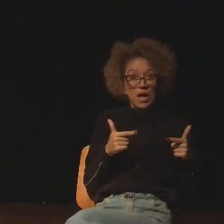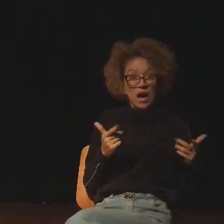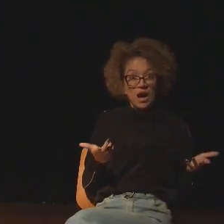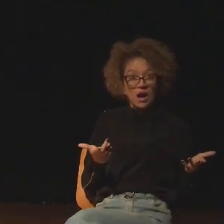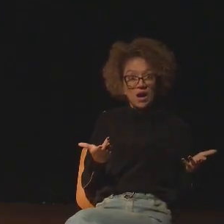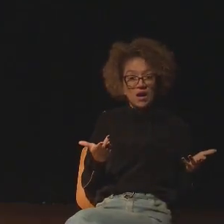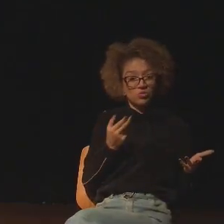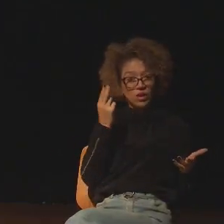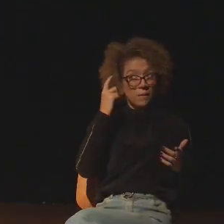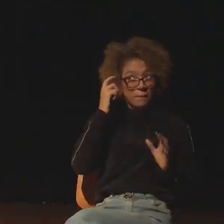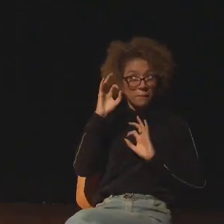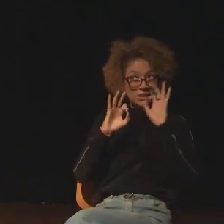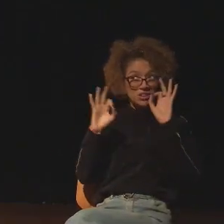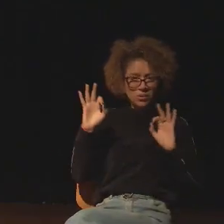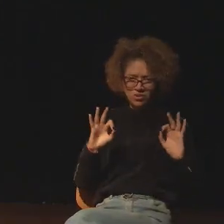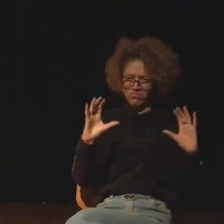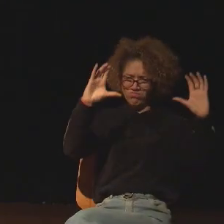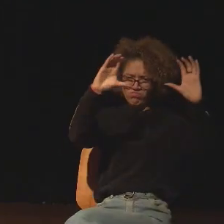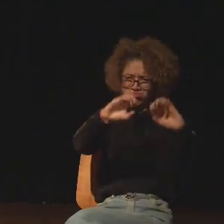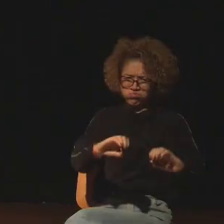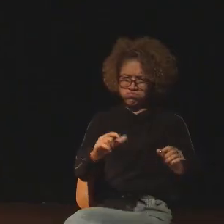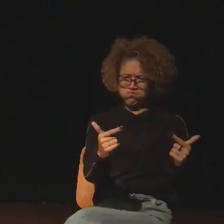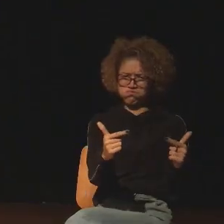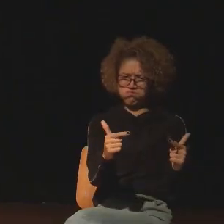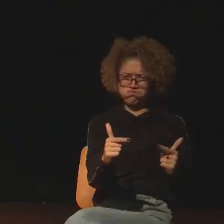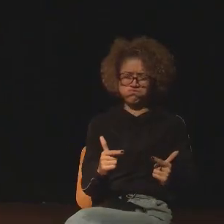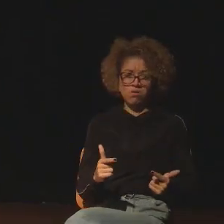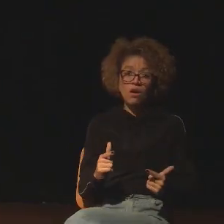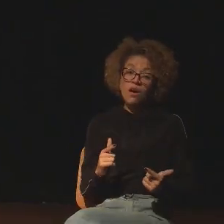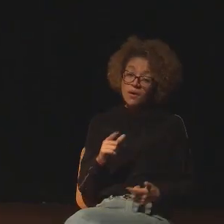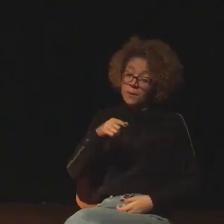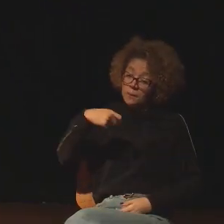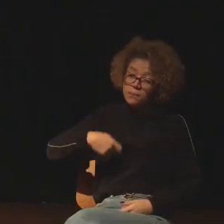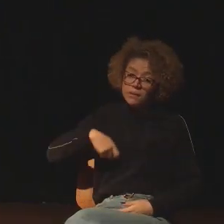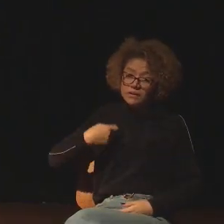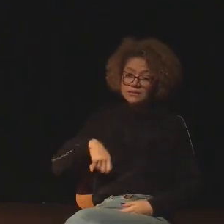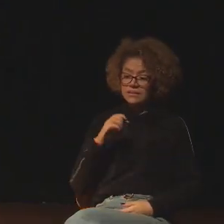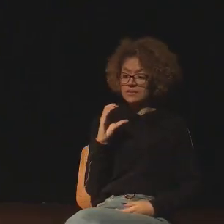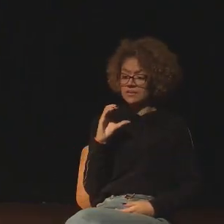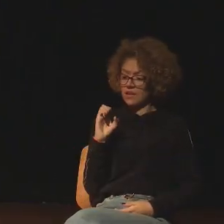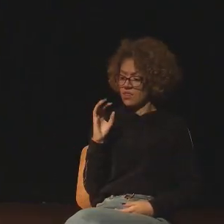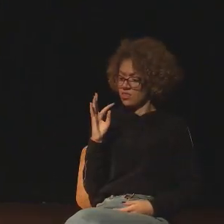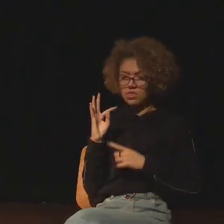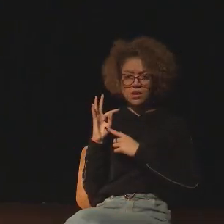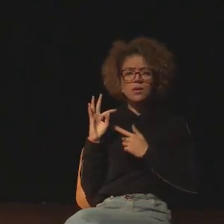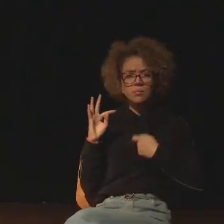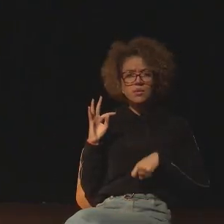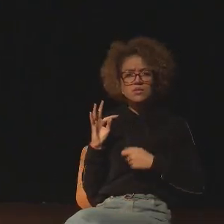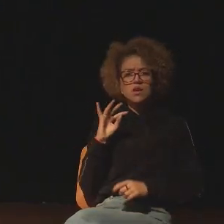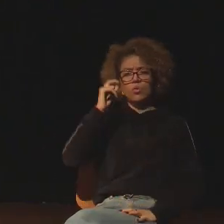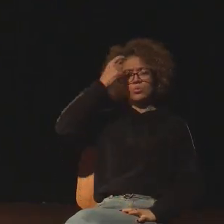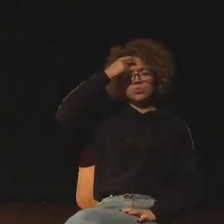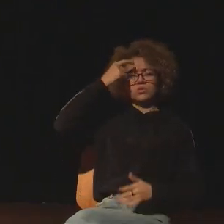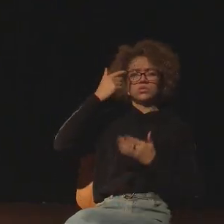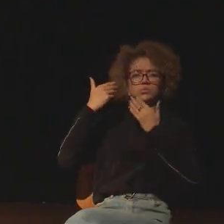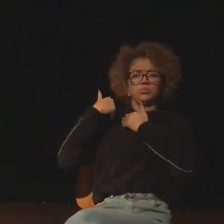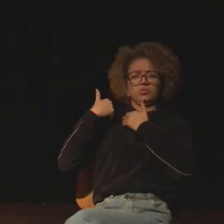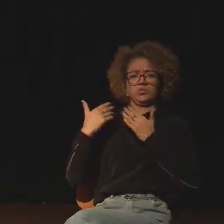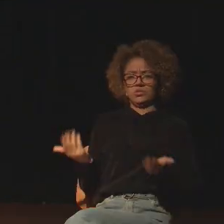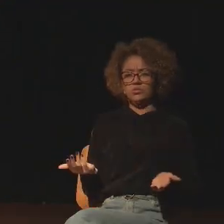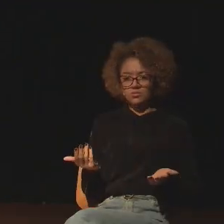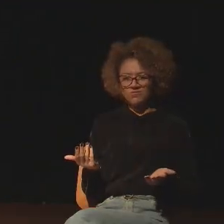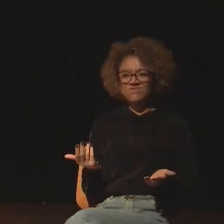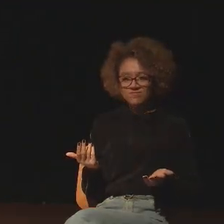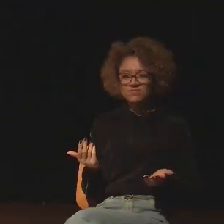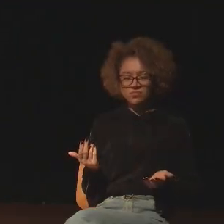nenhum, tá, para essa região. Então, assim, é necessário que a CET tome a responsabilidade. Secretária